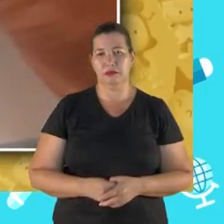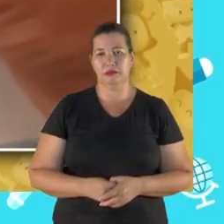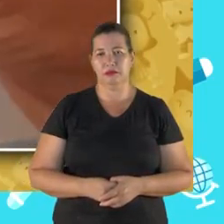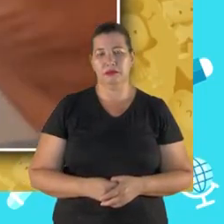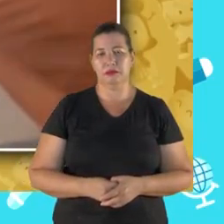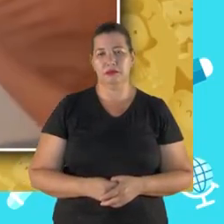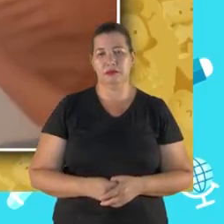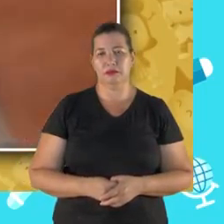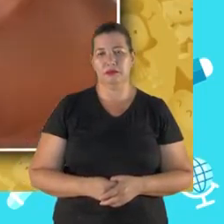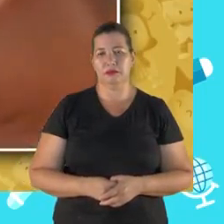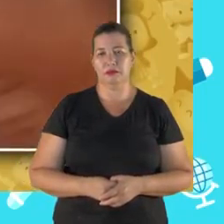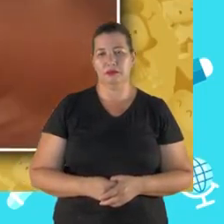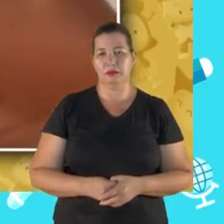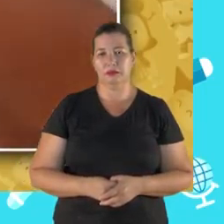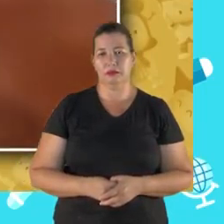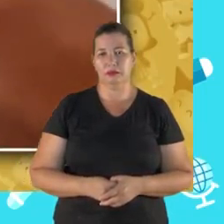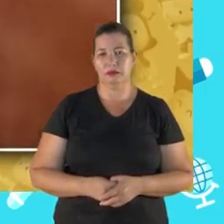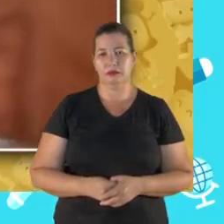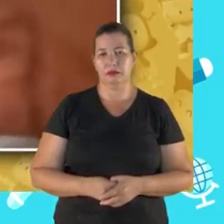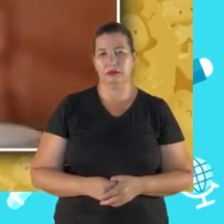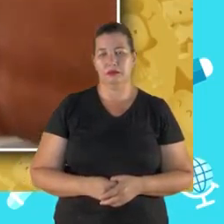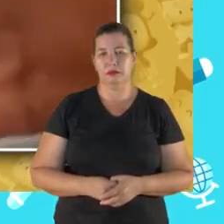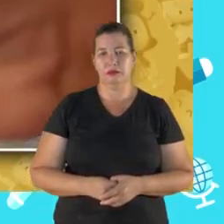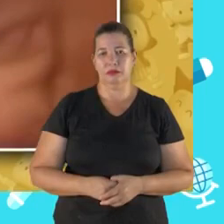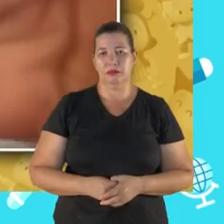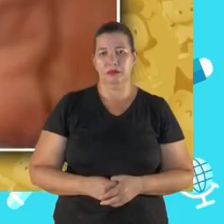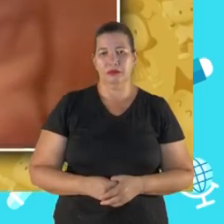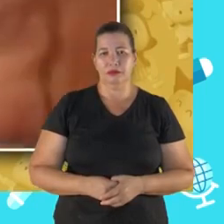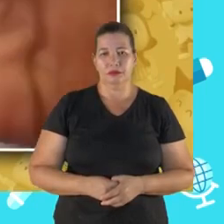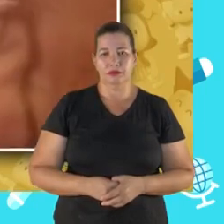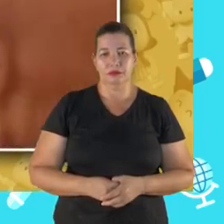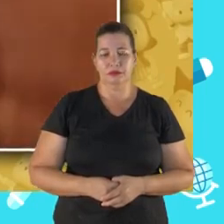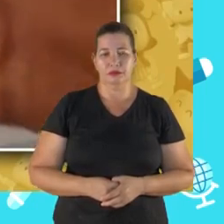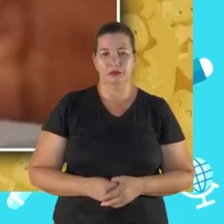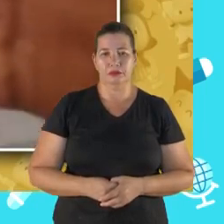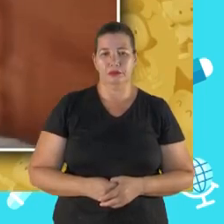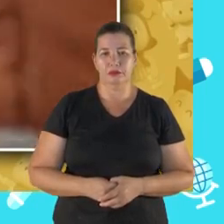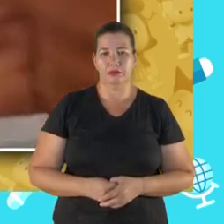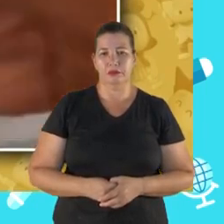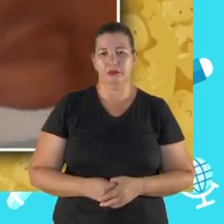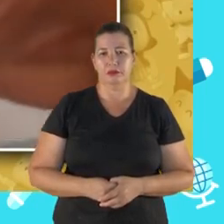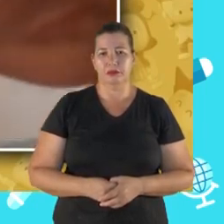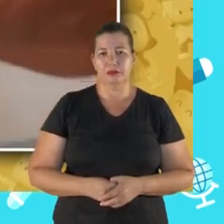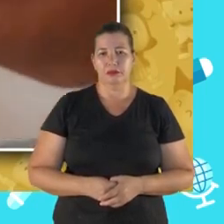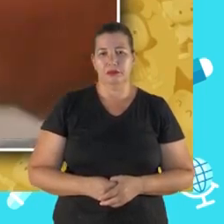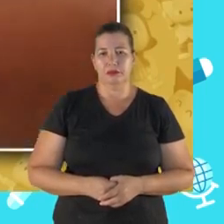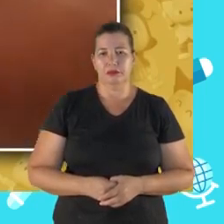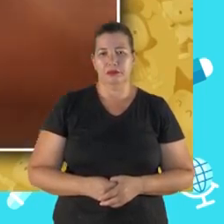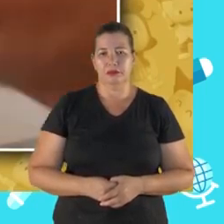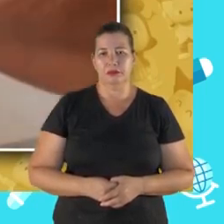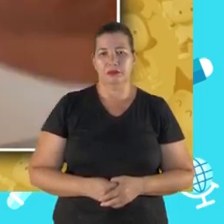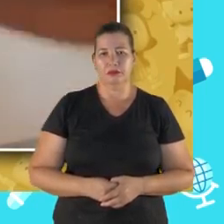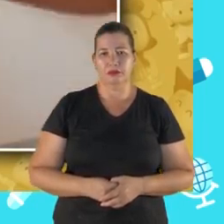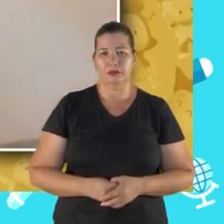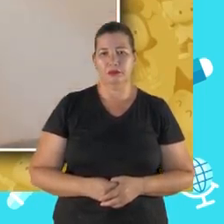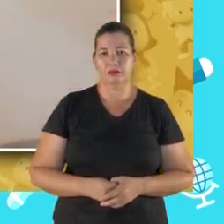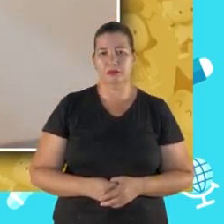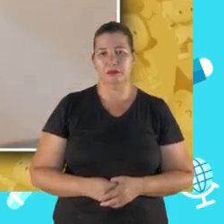Agora eu vou fazer o pezinho dela. Olha, com mais um